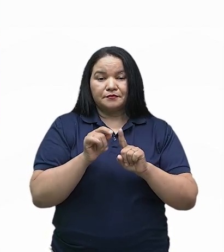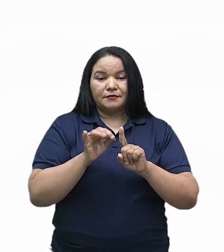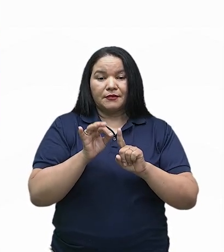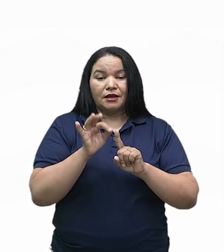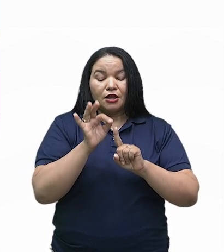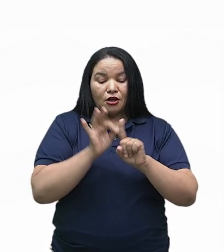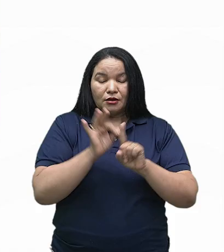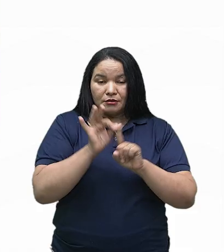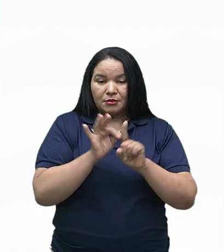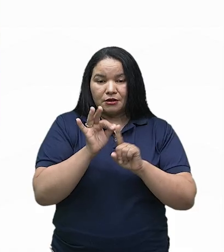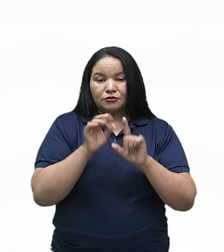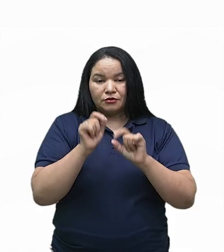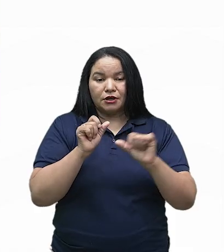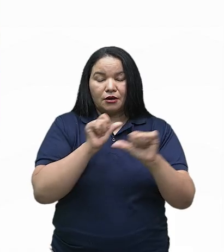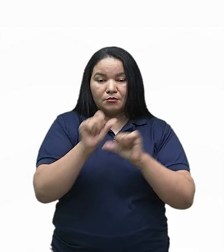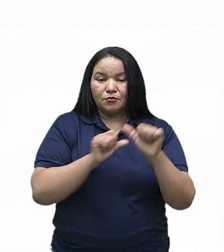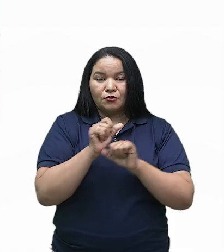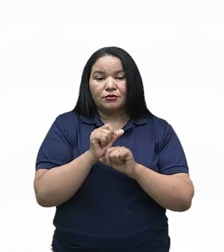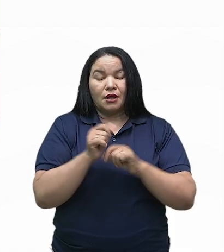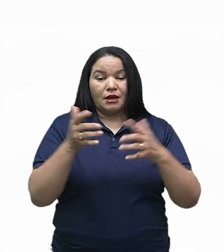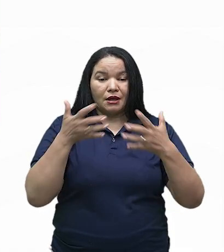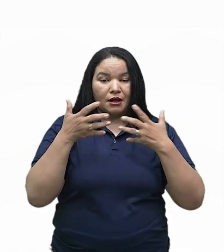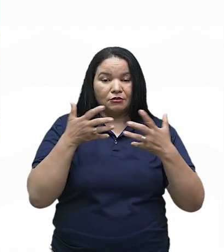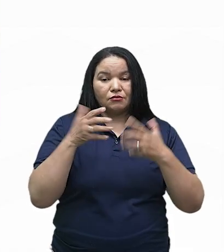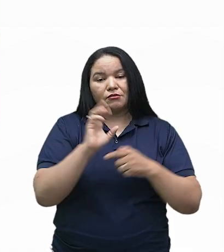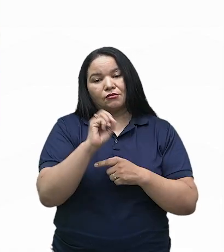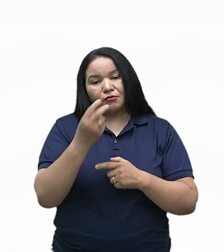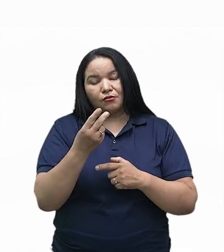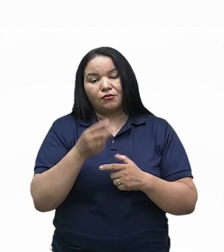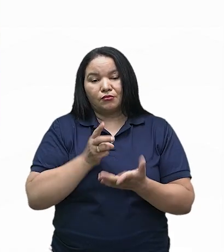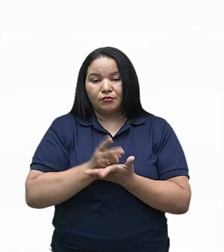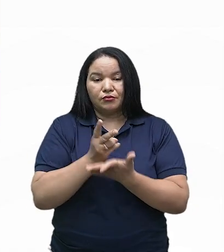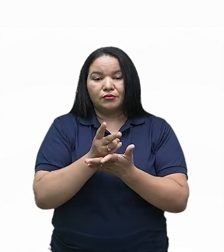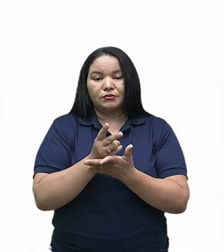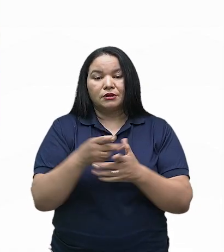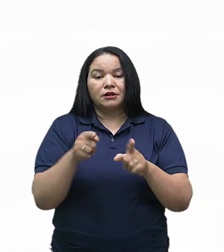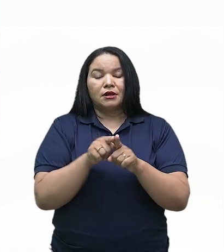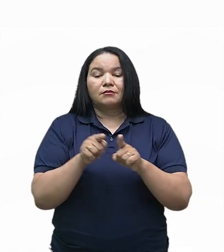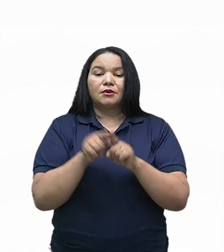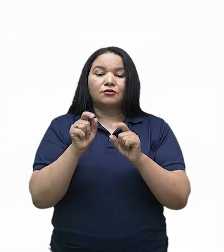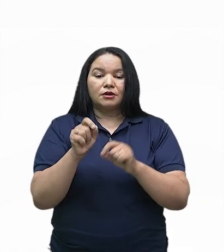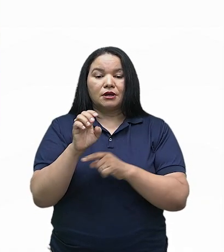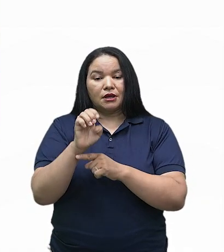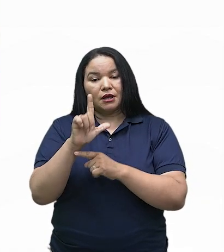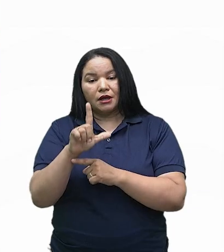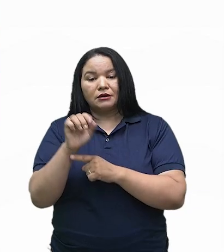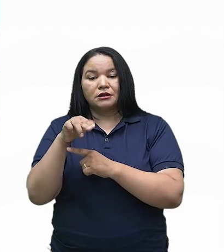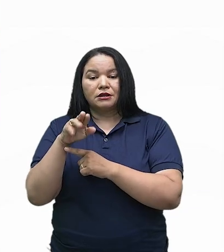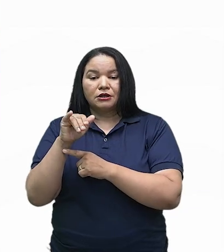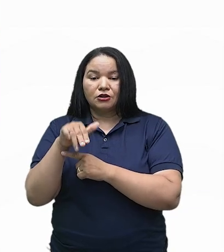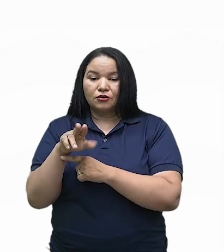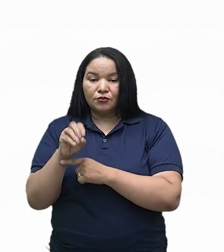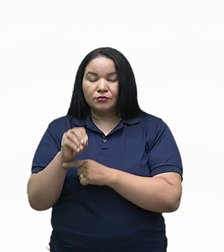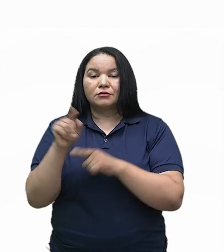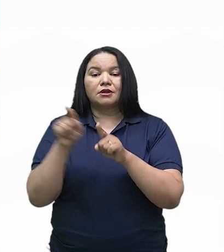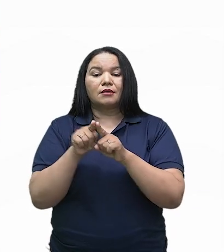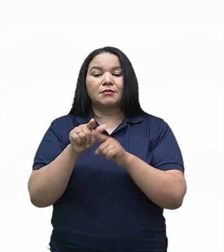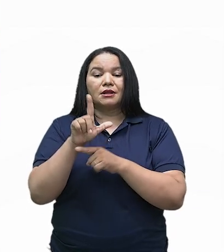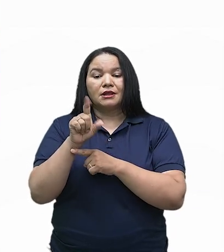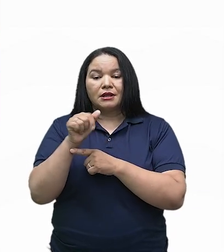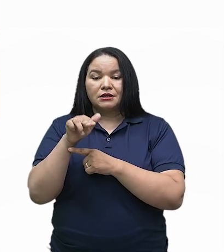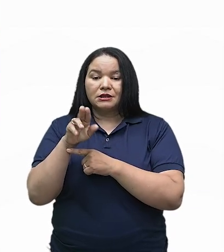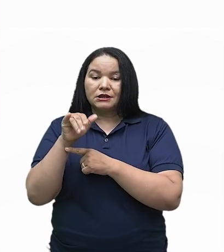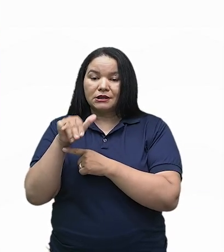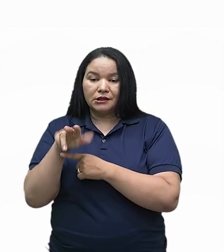vez mais duradouras. A intensificação de fenômenos chamados de El Niño e de La Niña, que é o